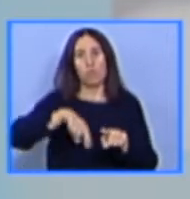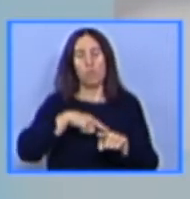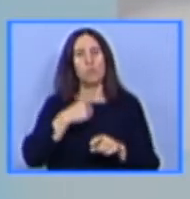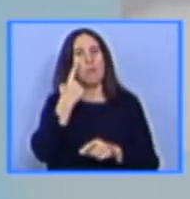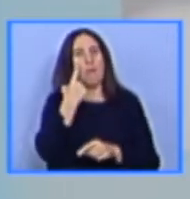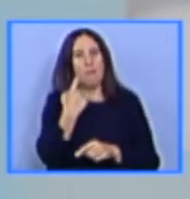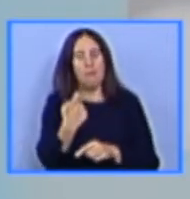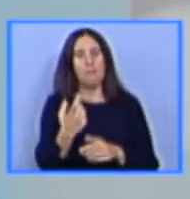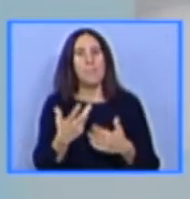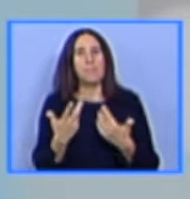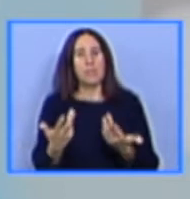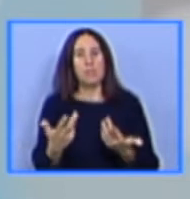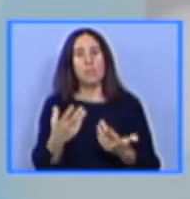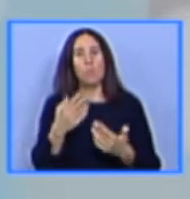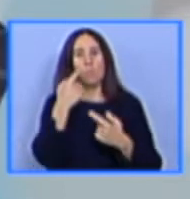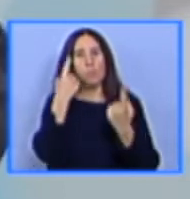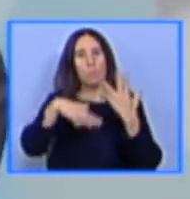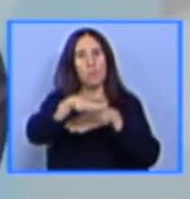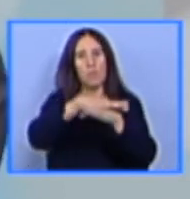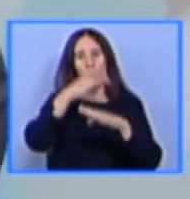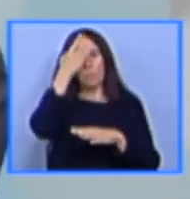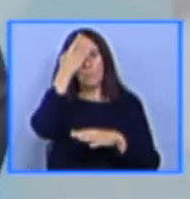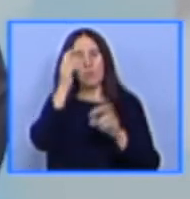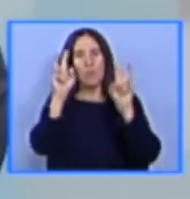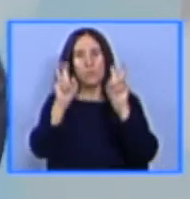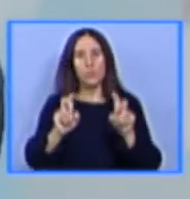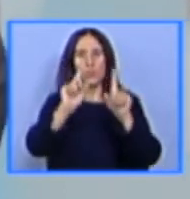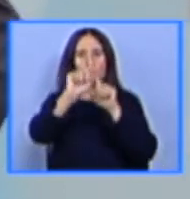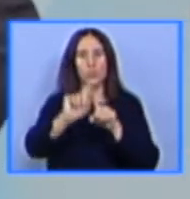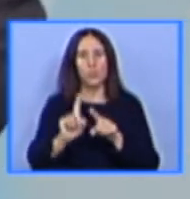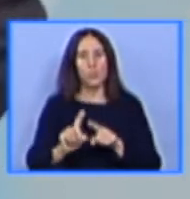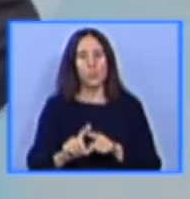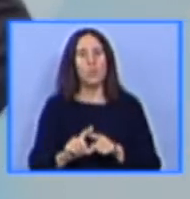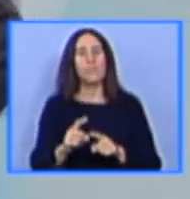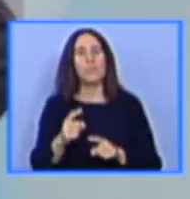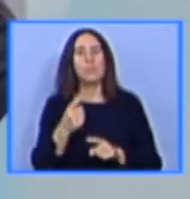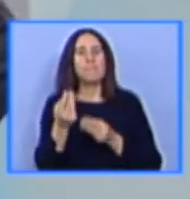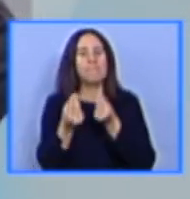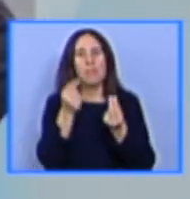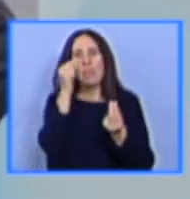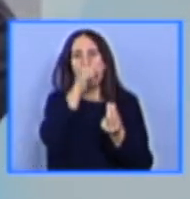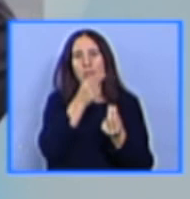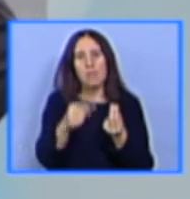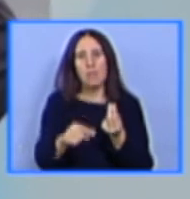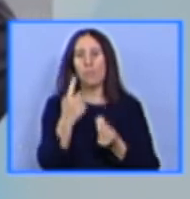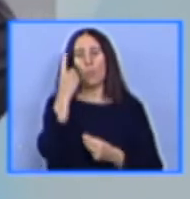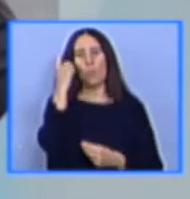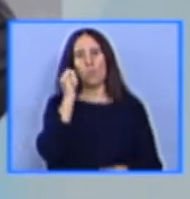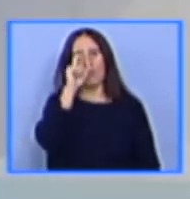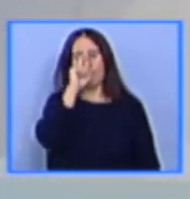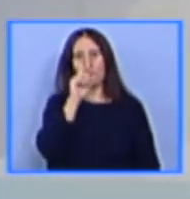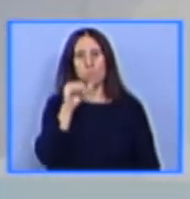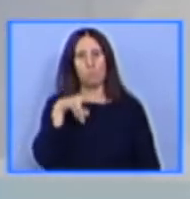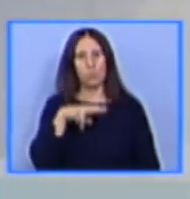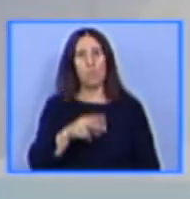constatamos que, na opinião pública, muitas vezes estes assuntos passam desapercebidos. O que me faz recordar, ontem, teve em Portugal